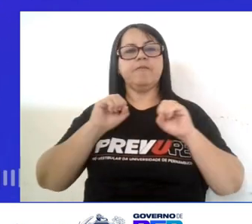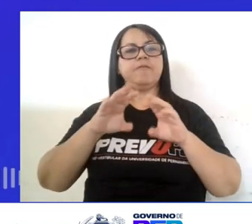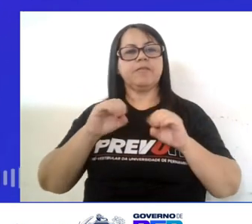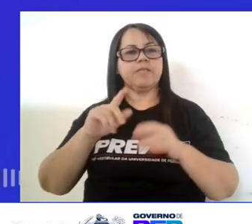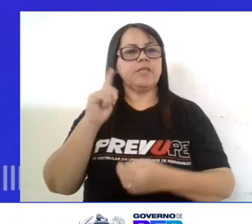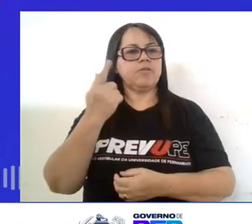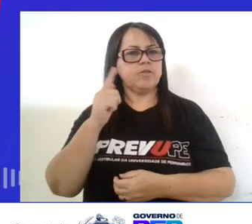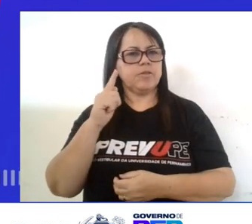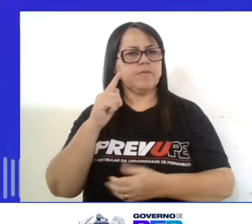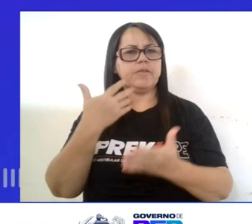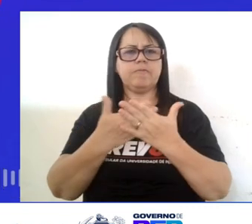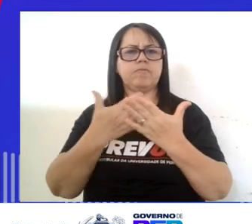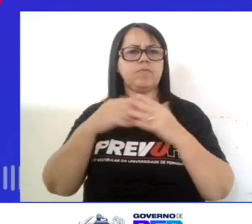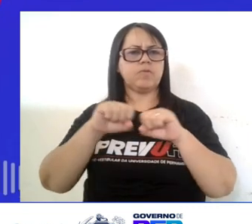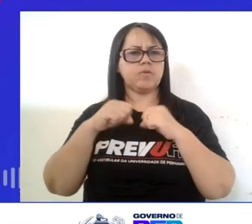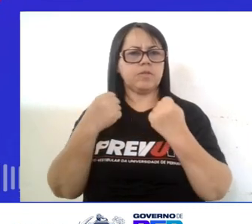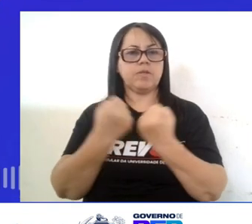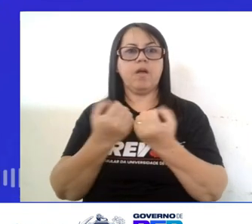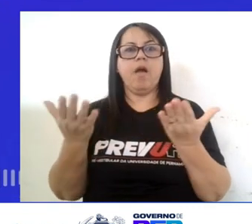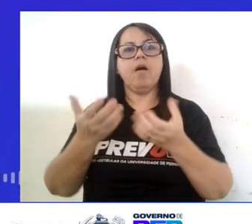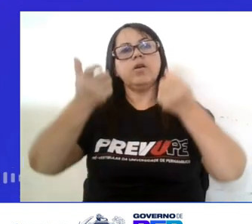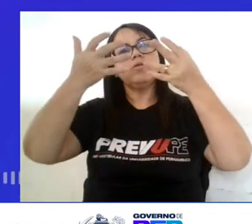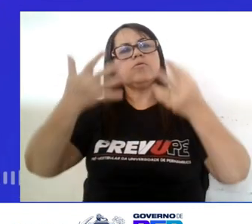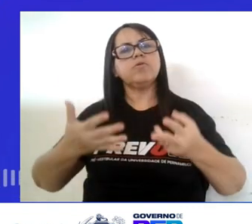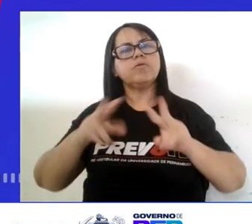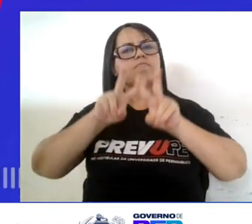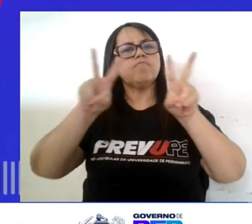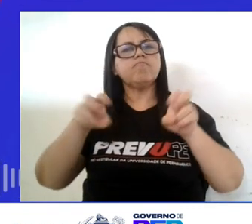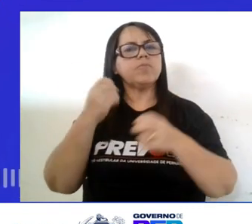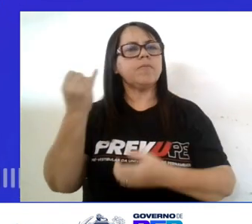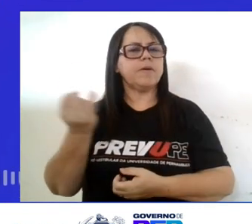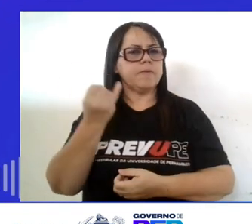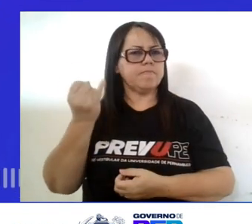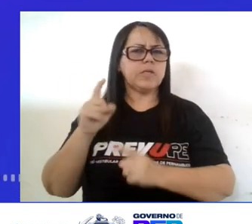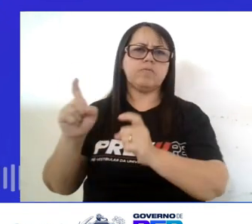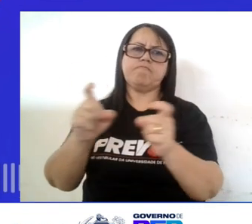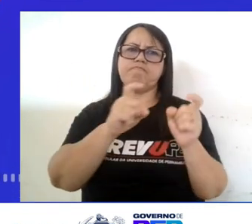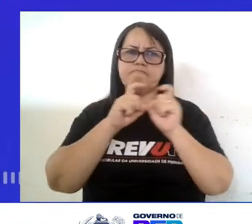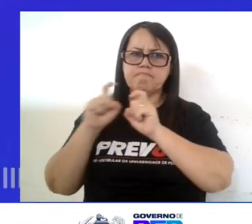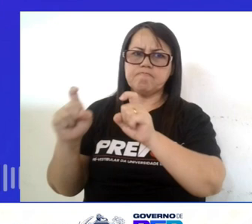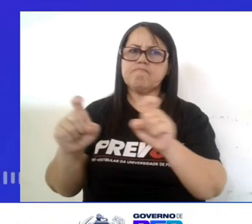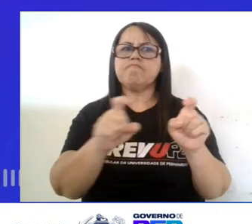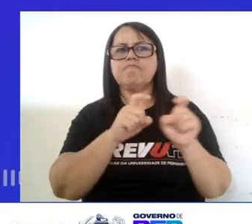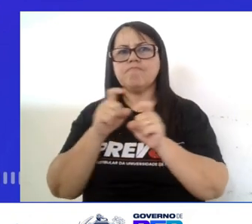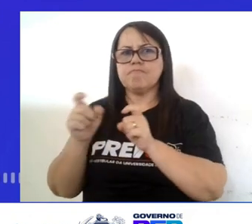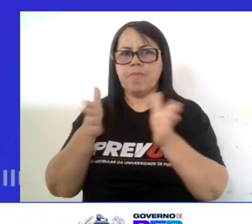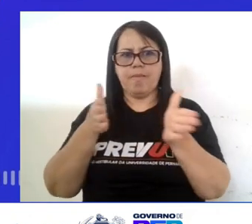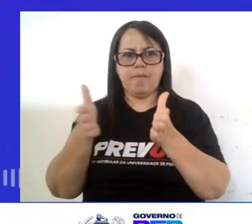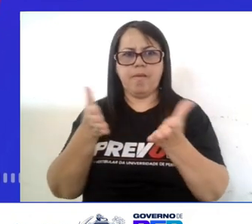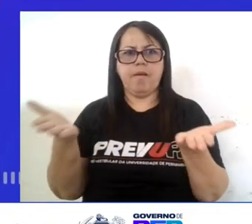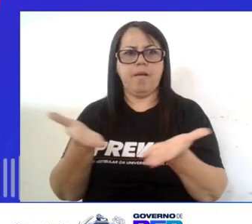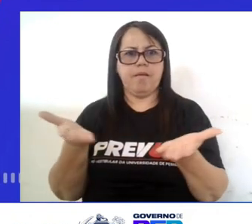Sociologia bem Hoje vamos abordar um tema muito importante e bastante discutido na atualidade